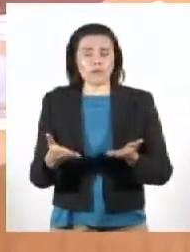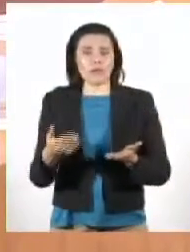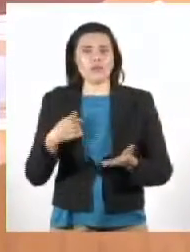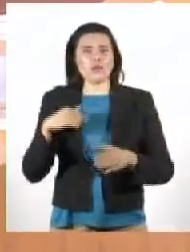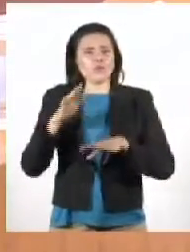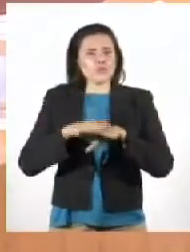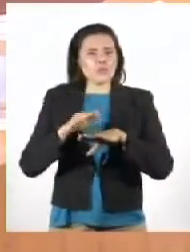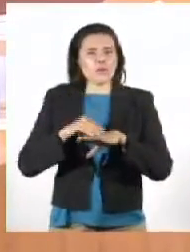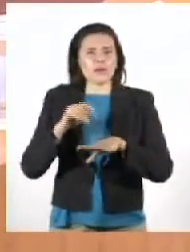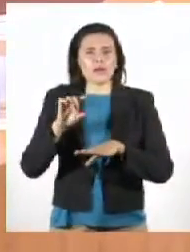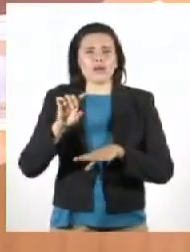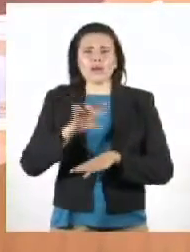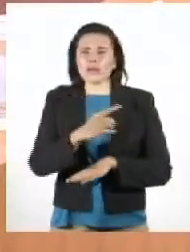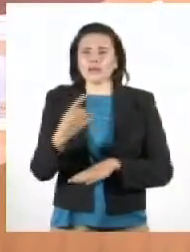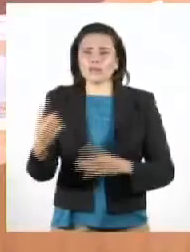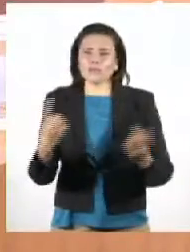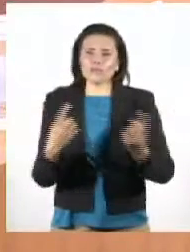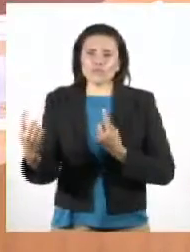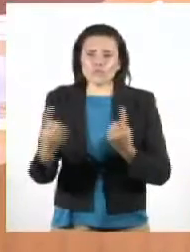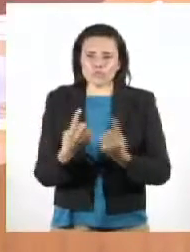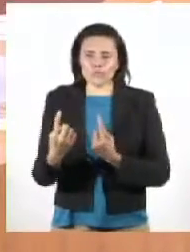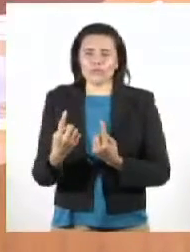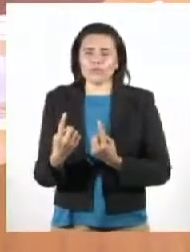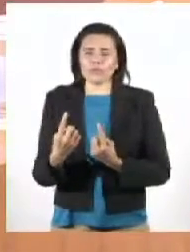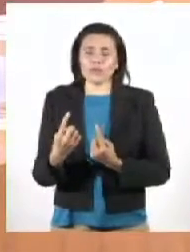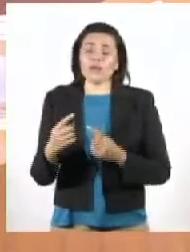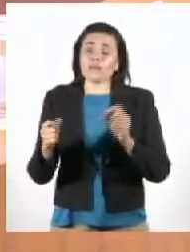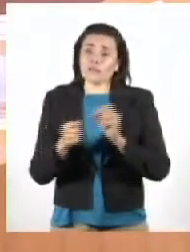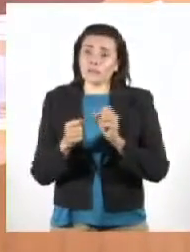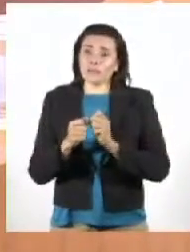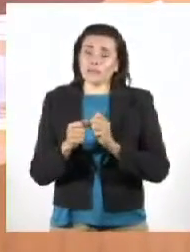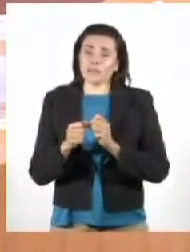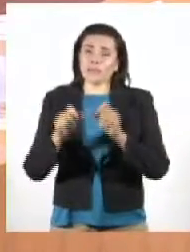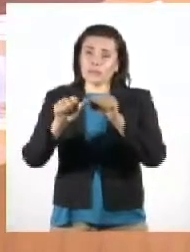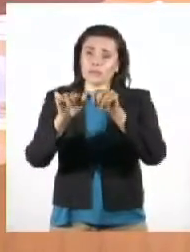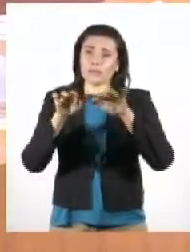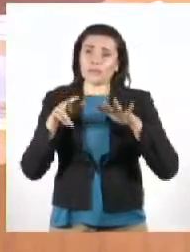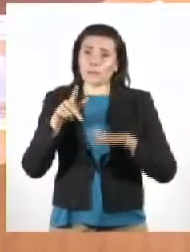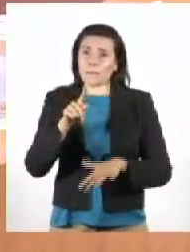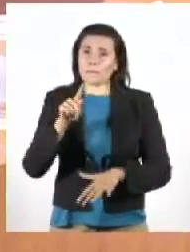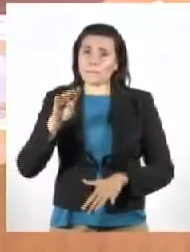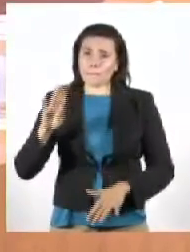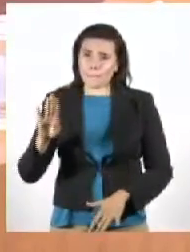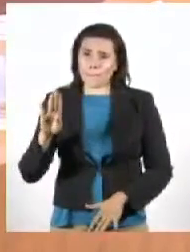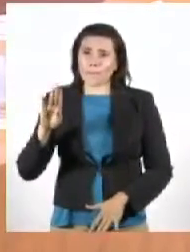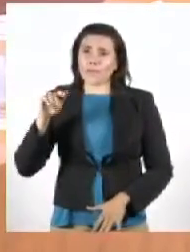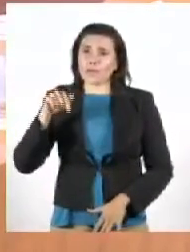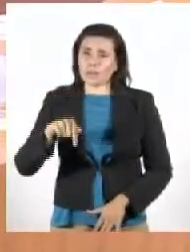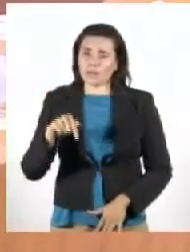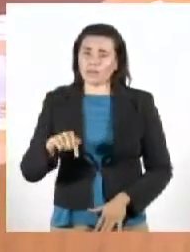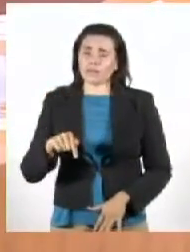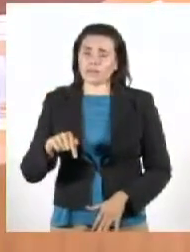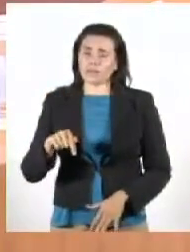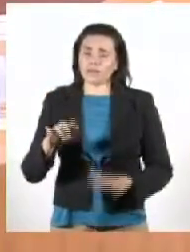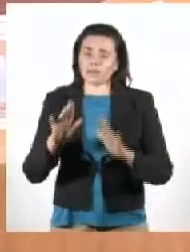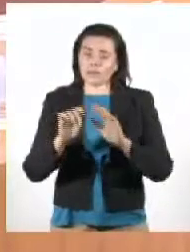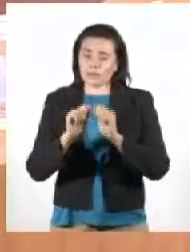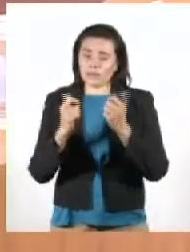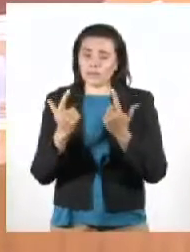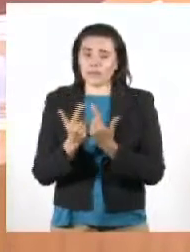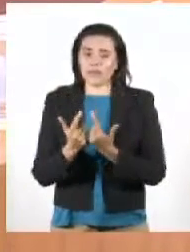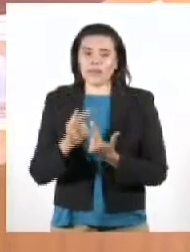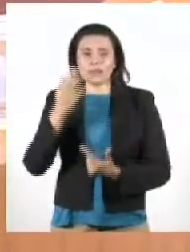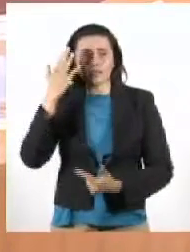de uma audiência pública nesta Casa, com a presença dos deputados, para sabermos quem falou a verdade e